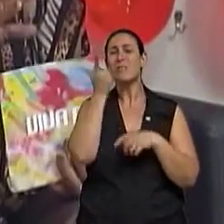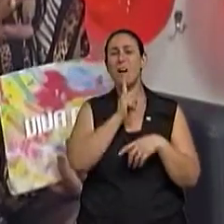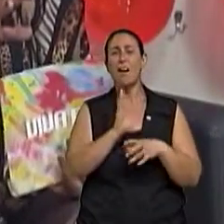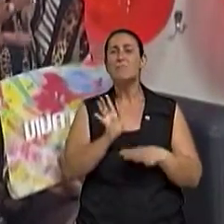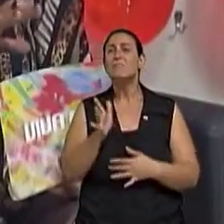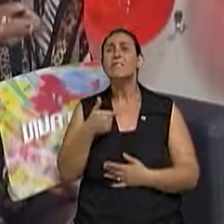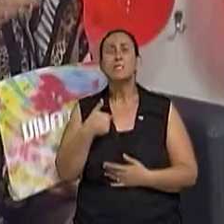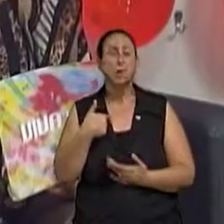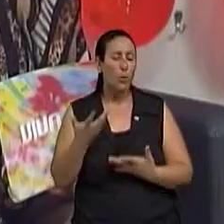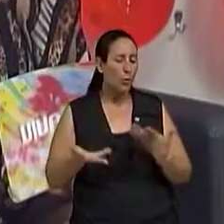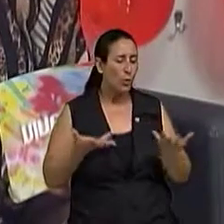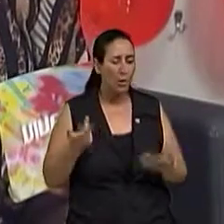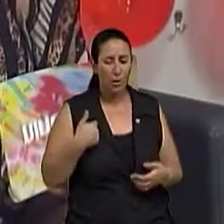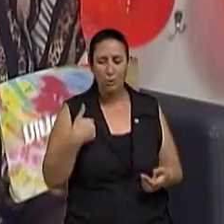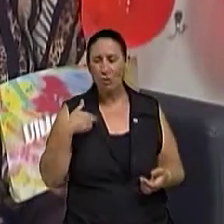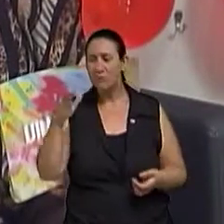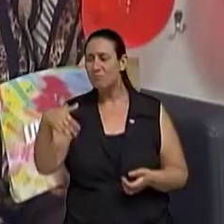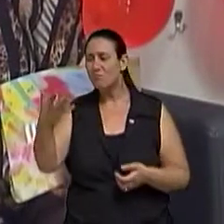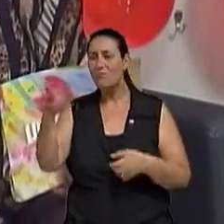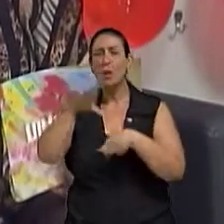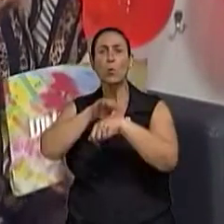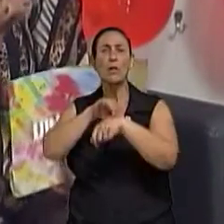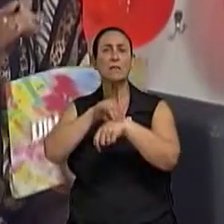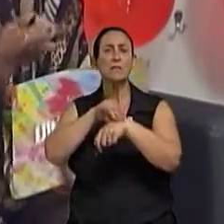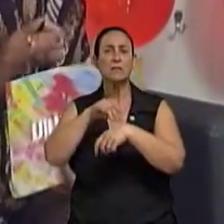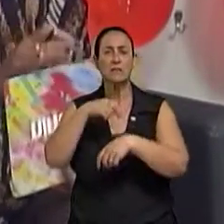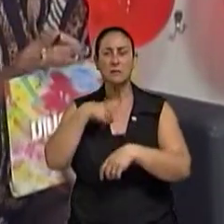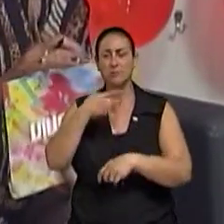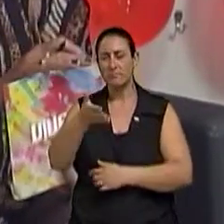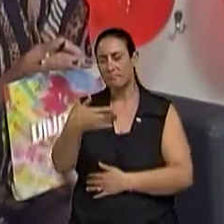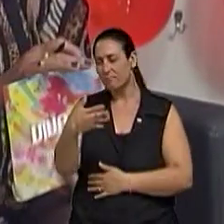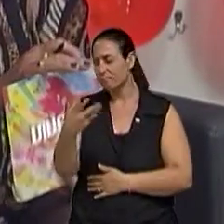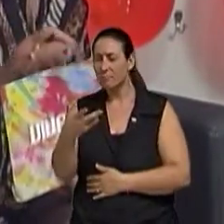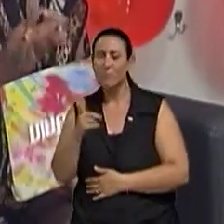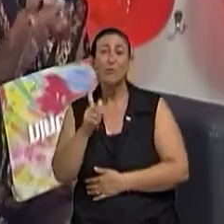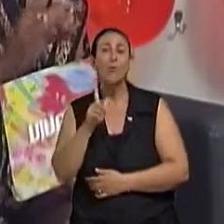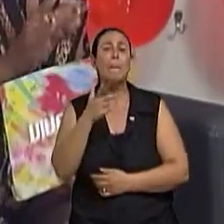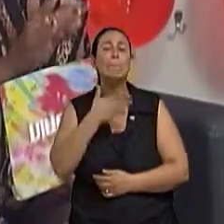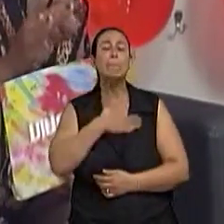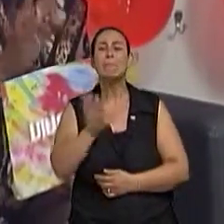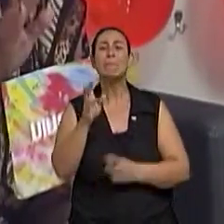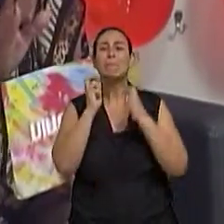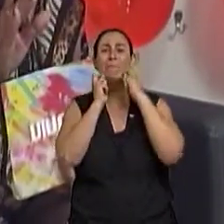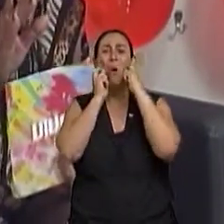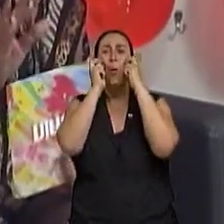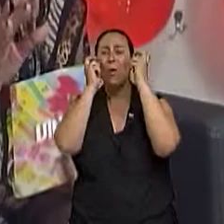assim, eu tive aquela doença, eu estou me tratando